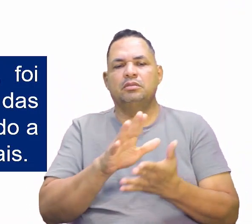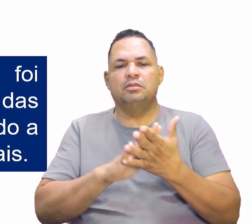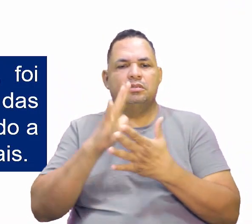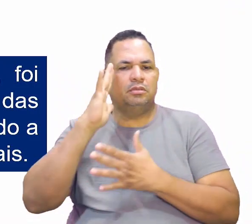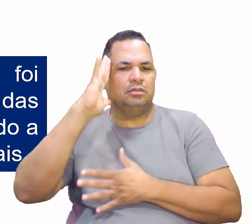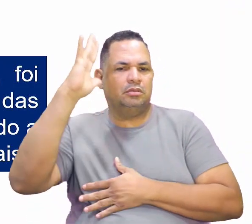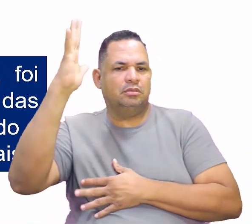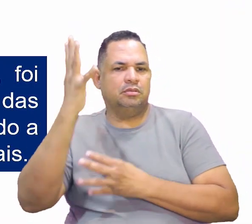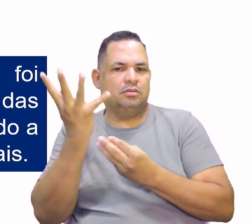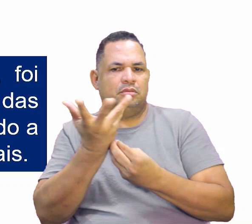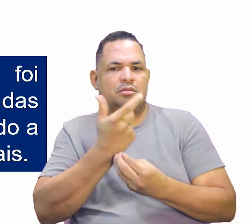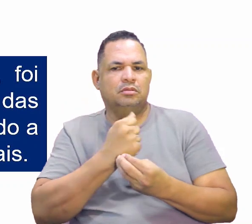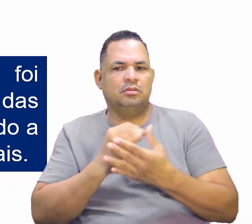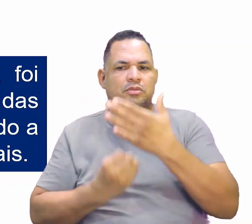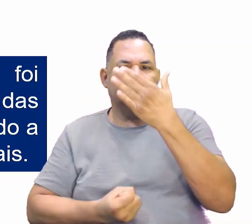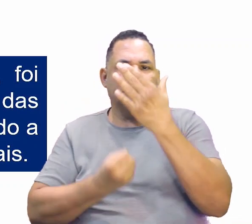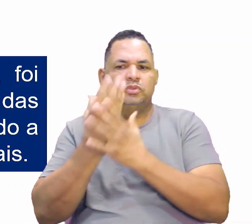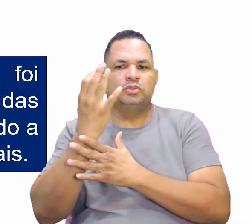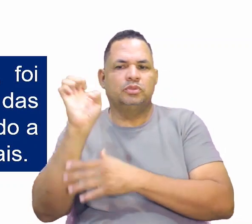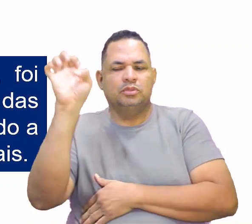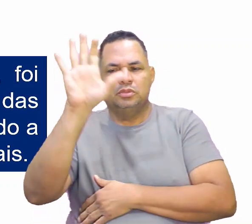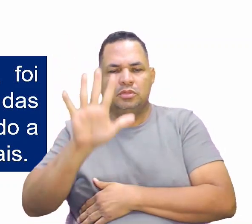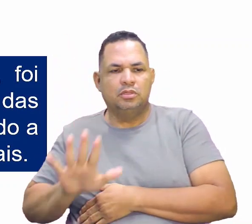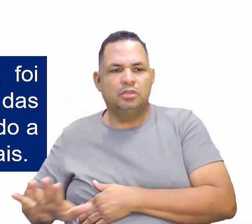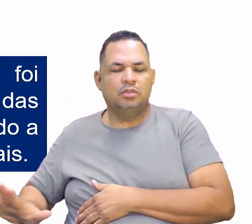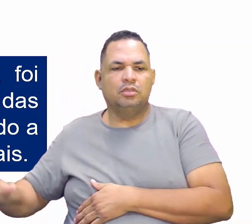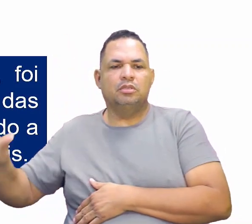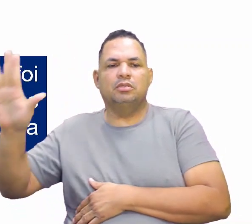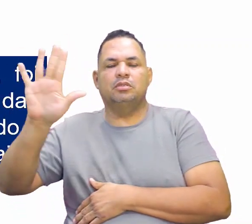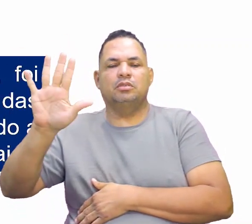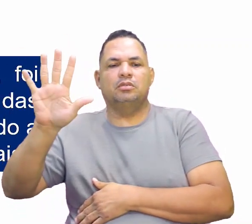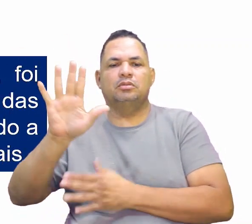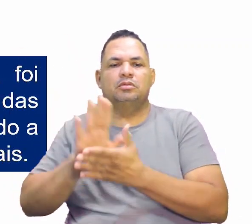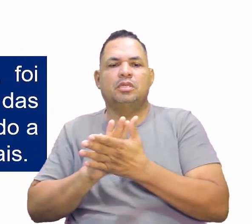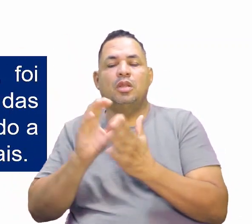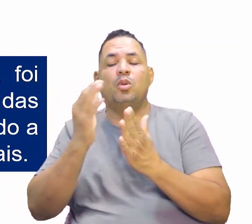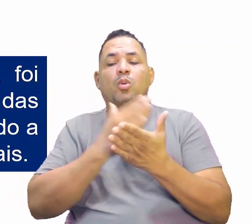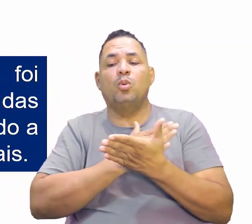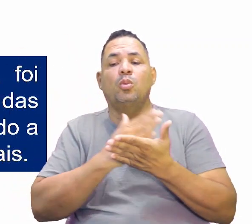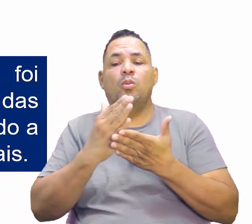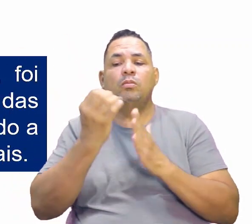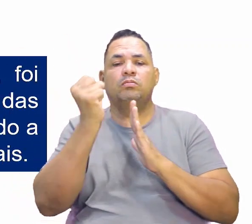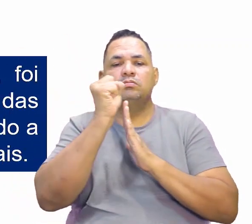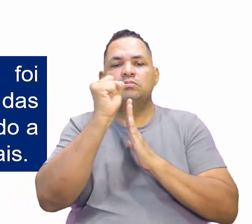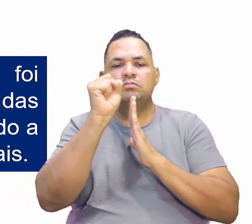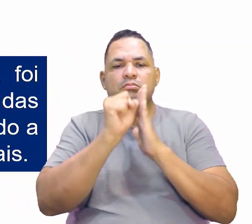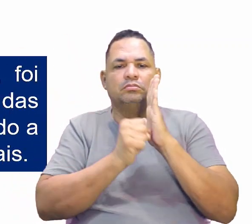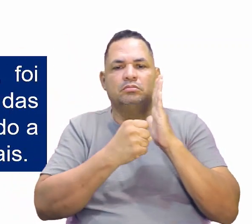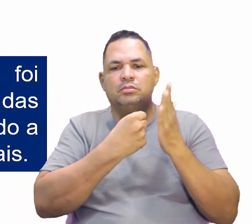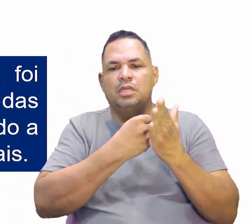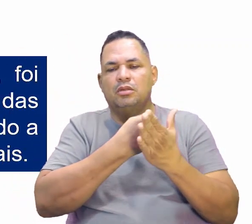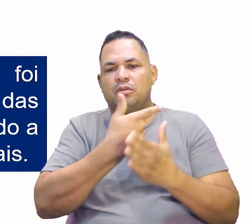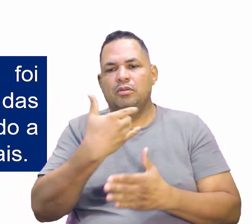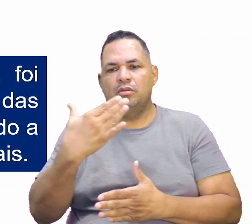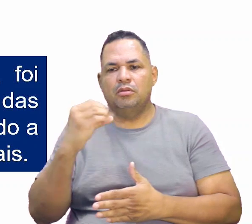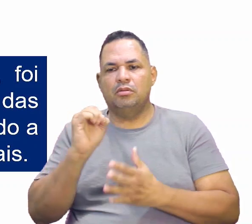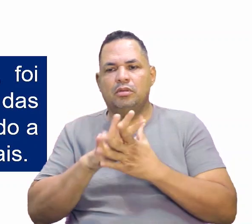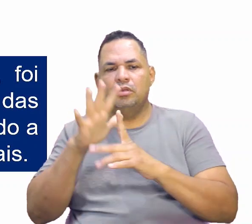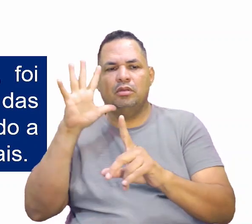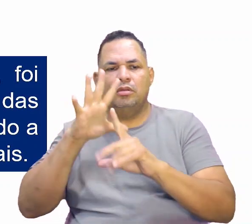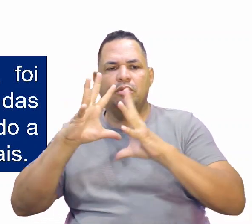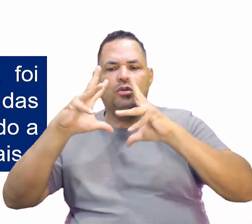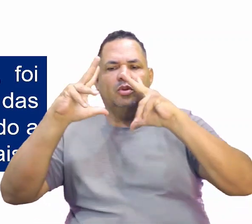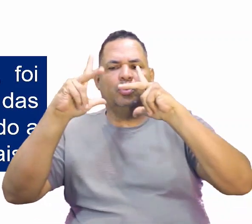que floresceram no continente europeu no início do século XX e que acabaram por influenciar todo o mundo